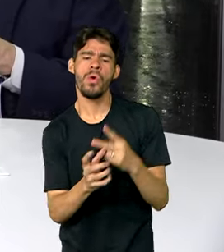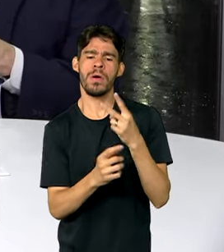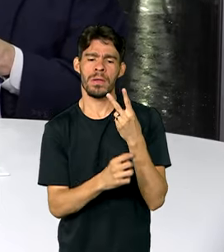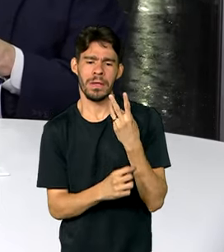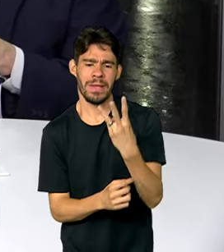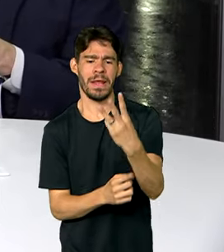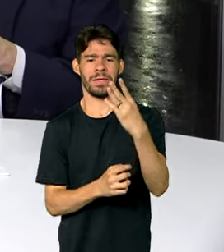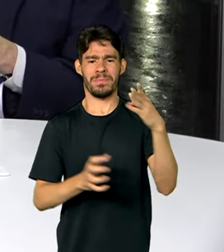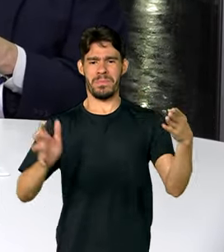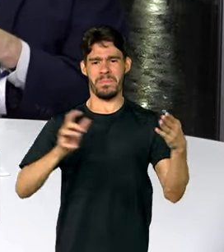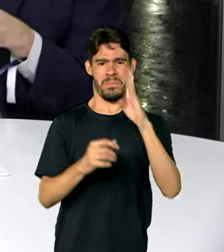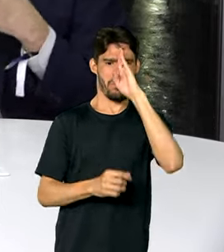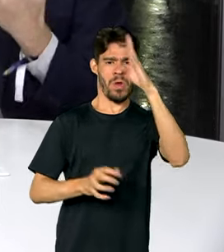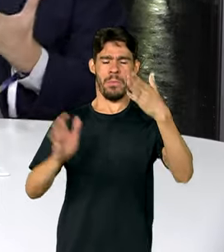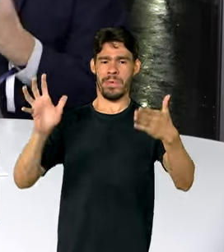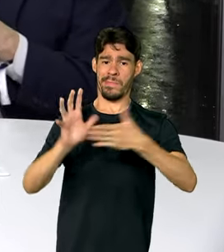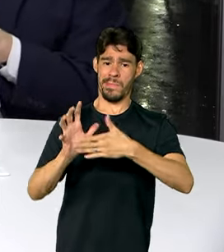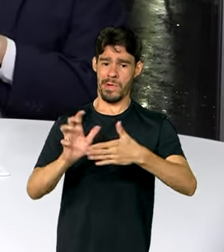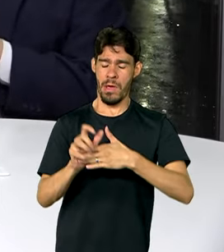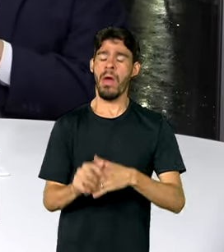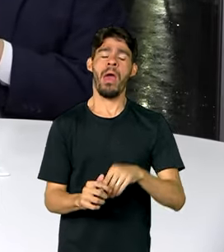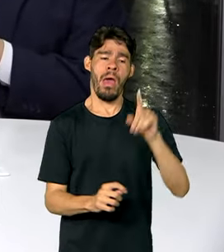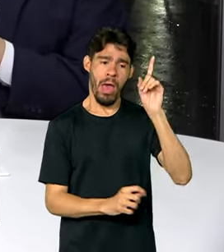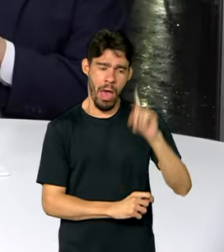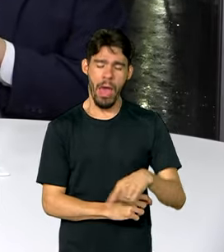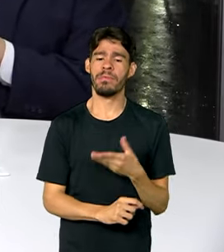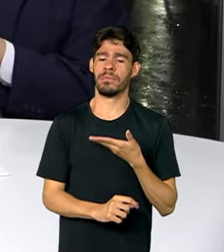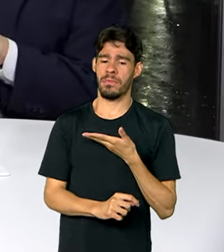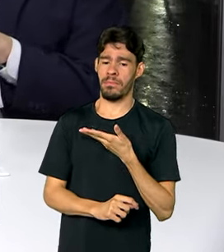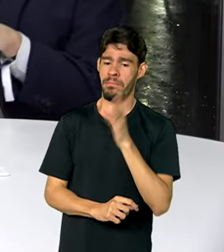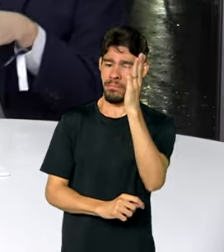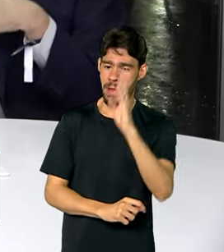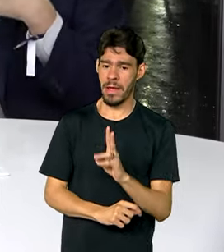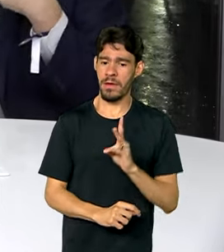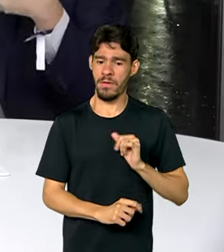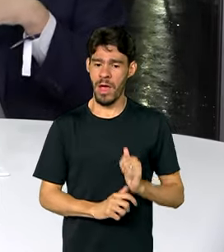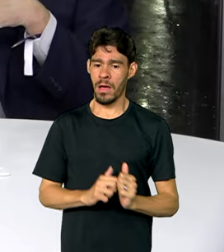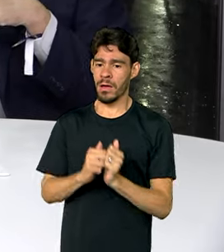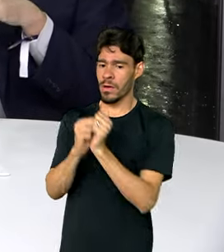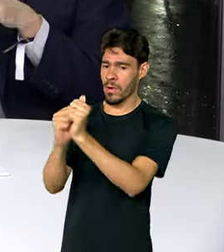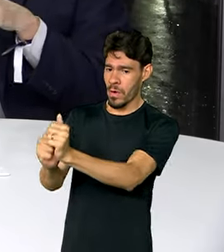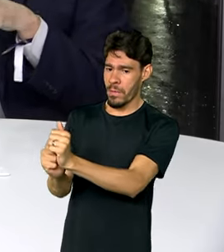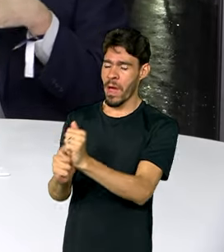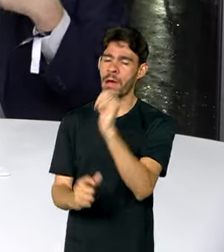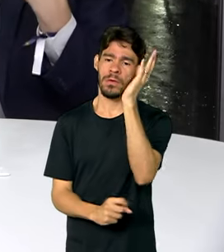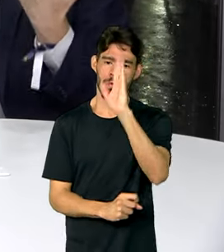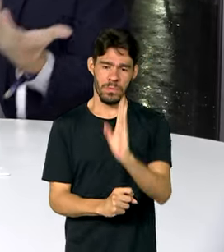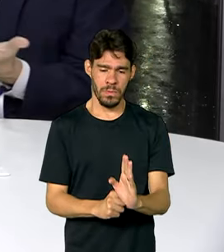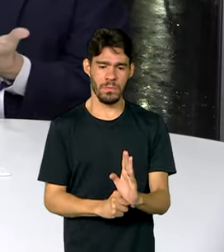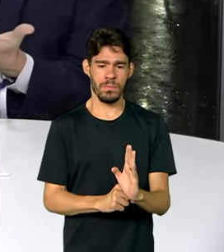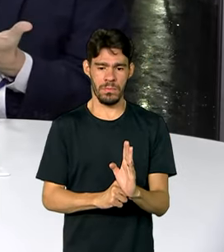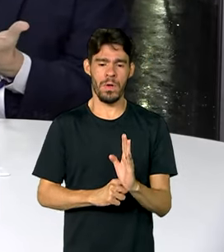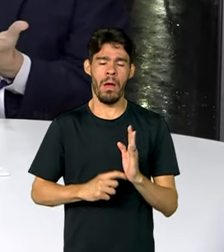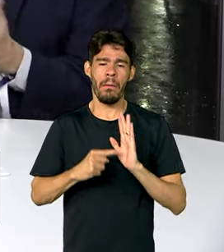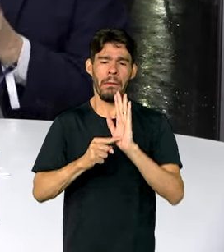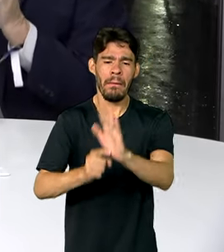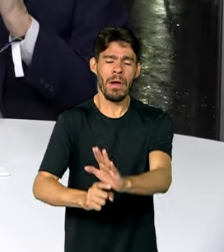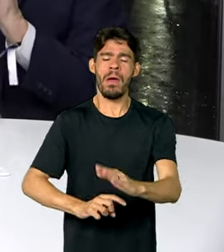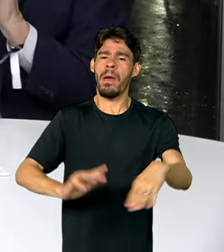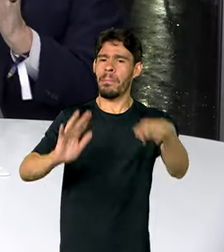grandes iniciativas, né? E acho que é isso que o Brasil vai passar para o mundo. Mais do que uma grande